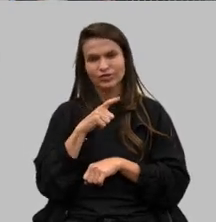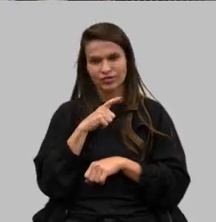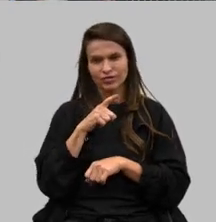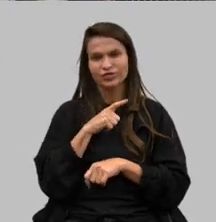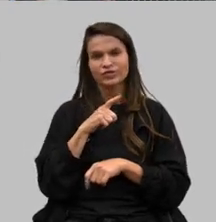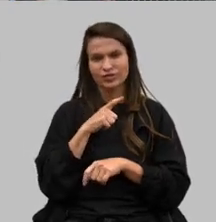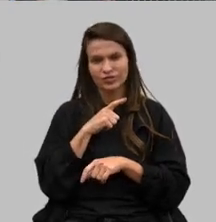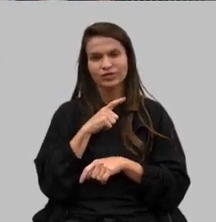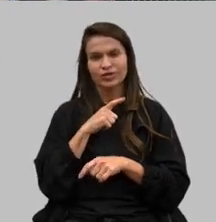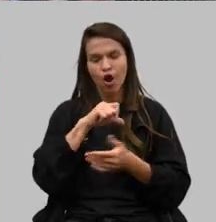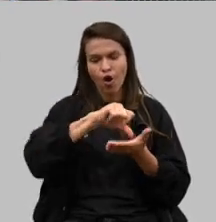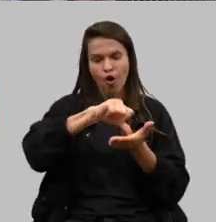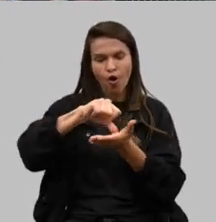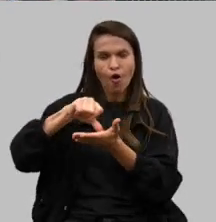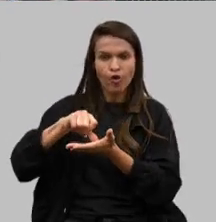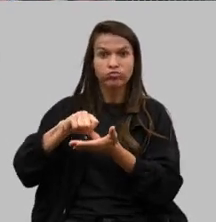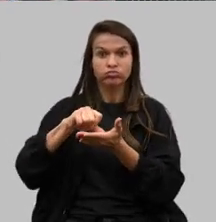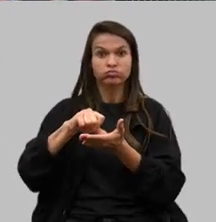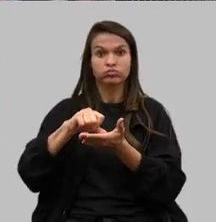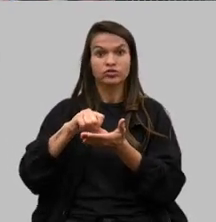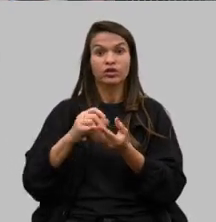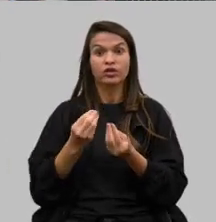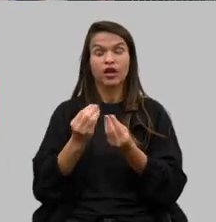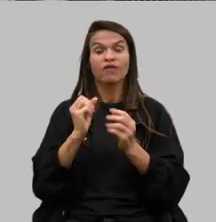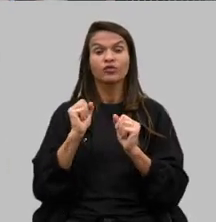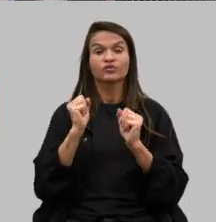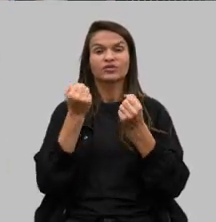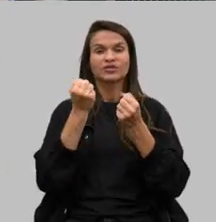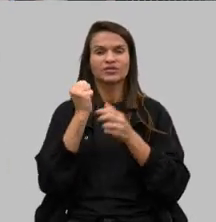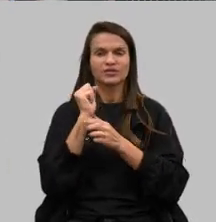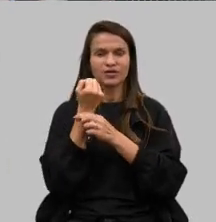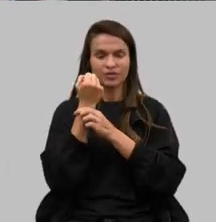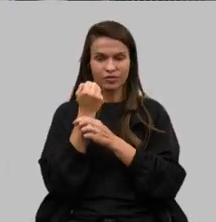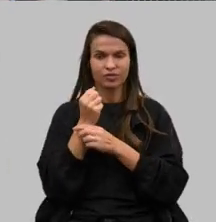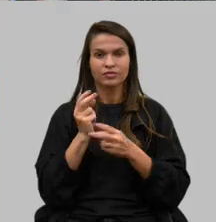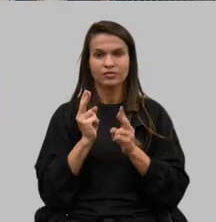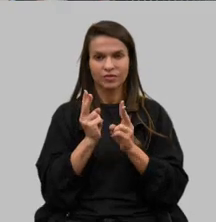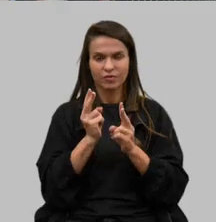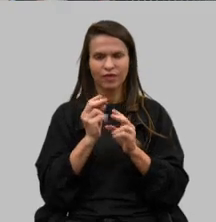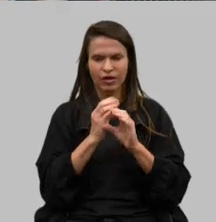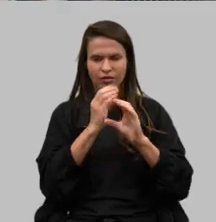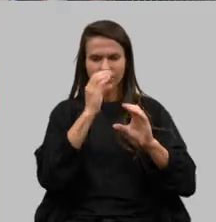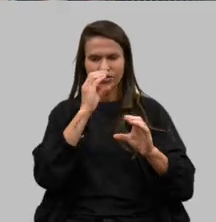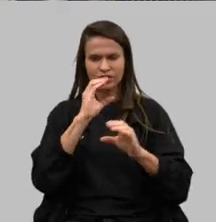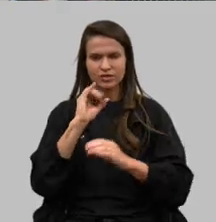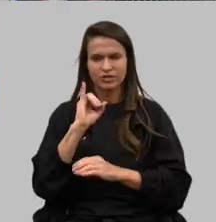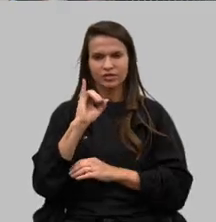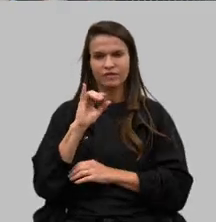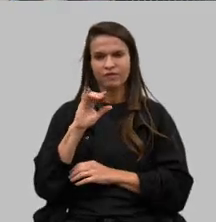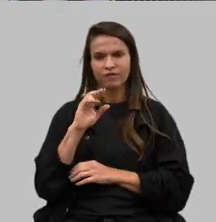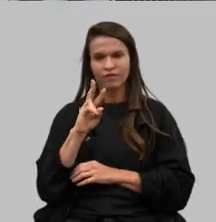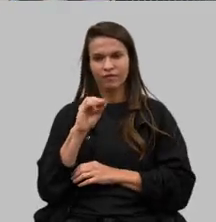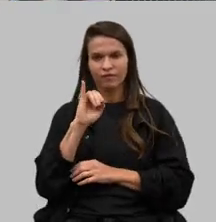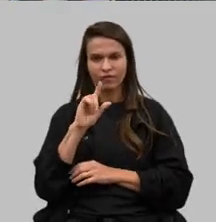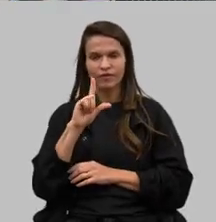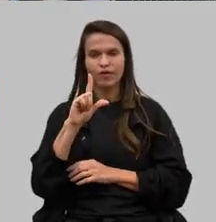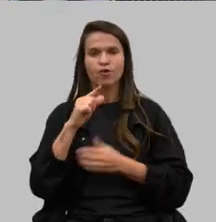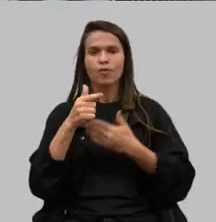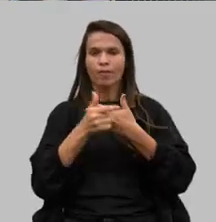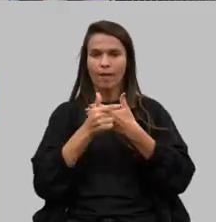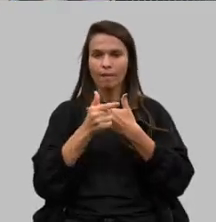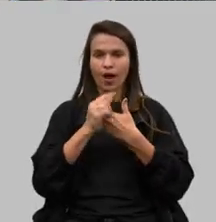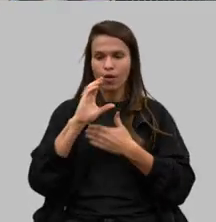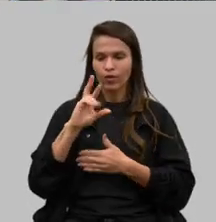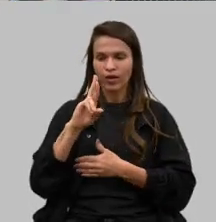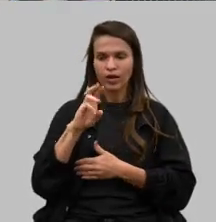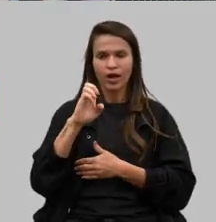segurança né E aí eu sempre digo que como engenheira civil acho que o Creia tem um papel fundamental na fiscalização do exercício